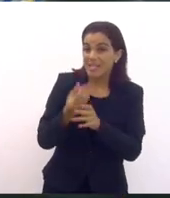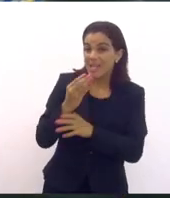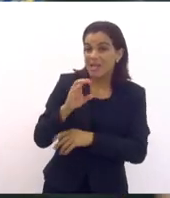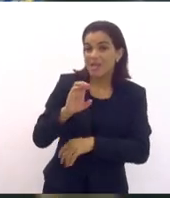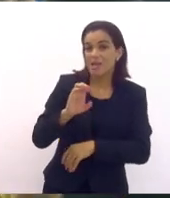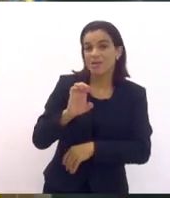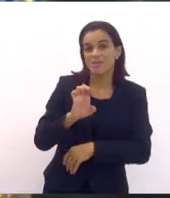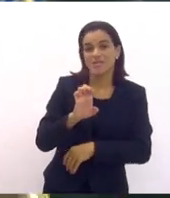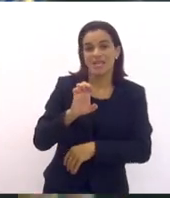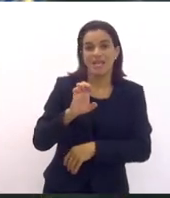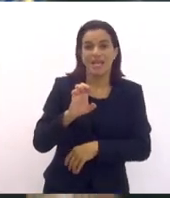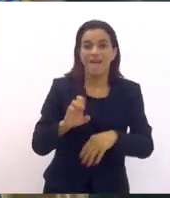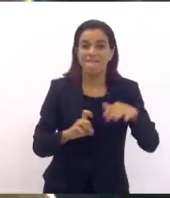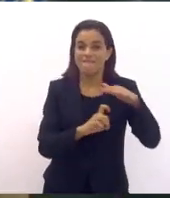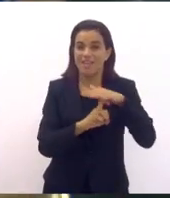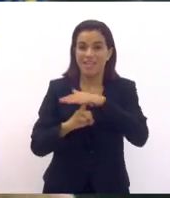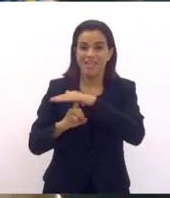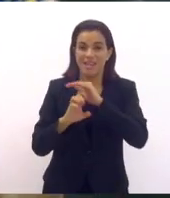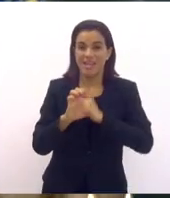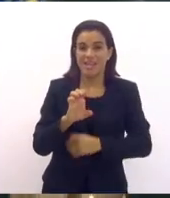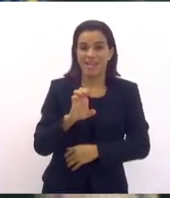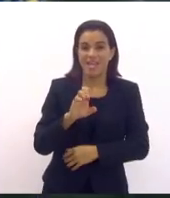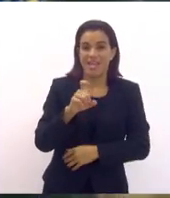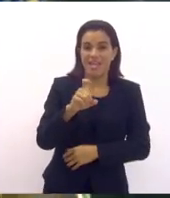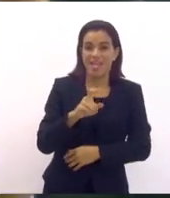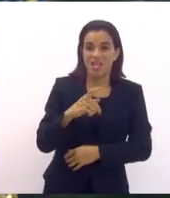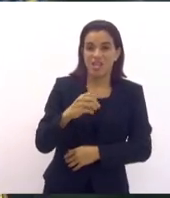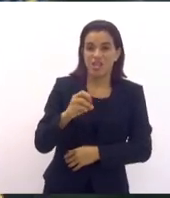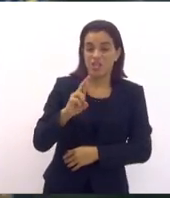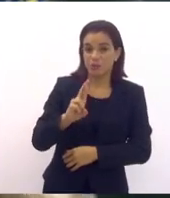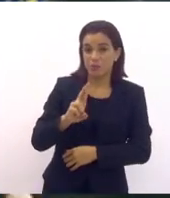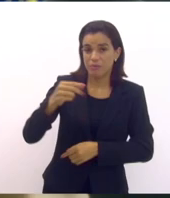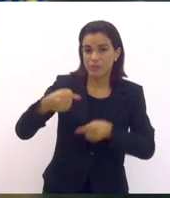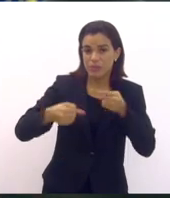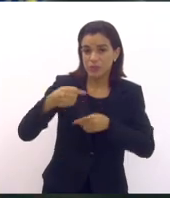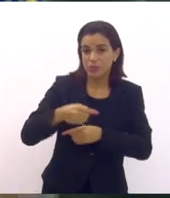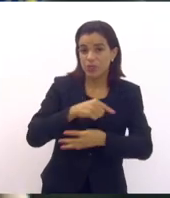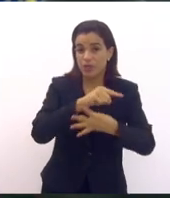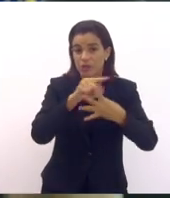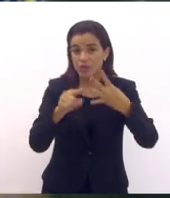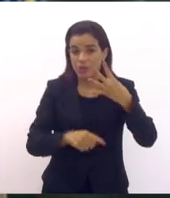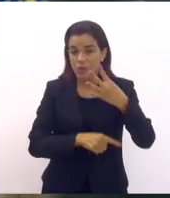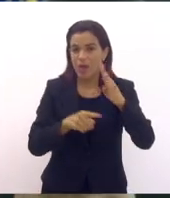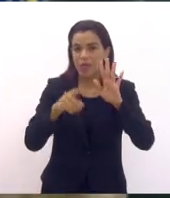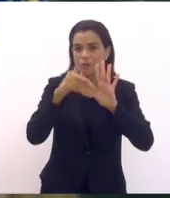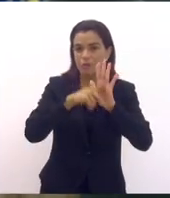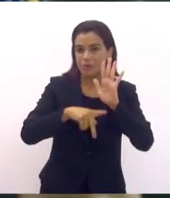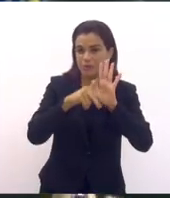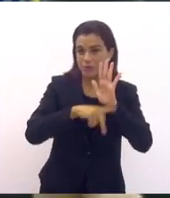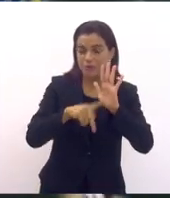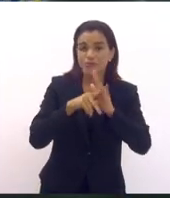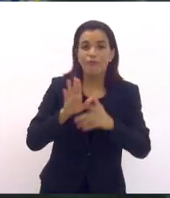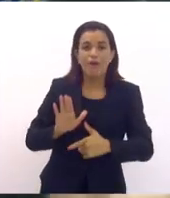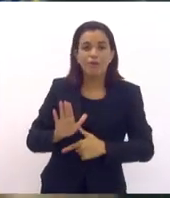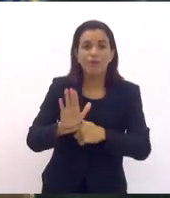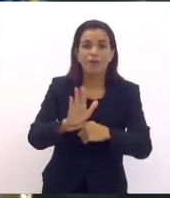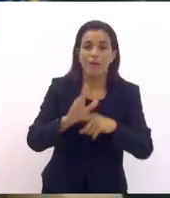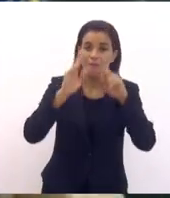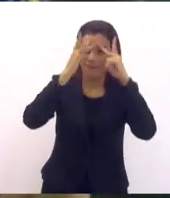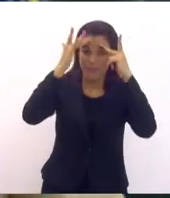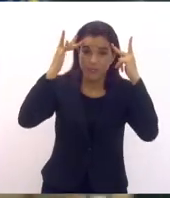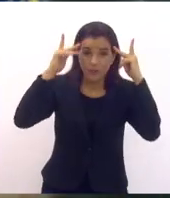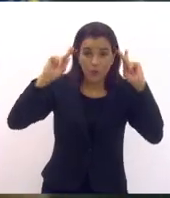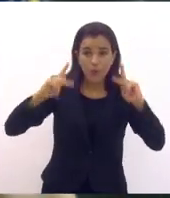ano para discutir quatro projetos que vão beneficiar seres humanos e